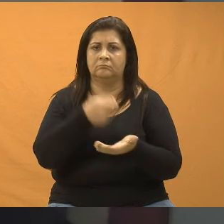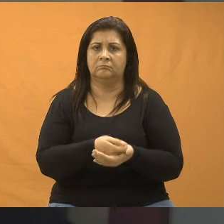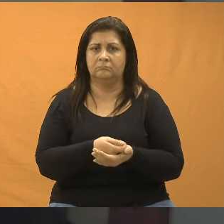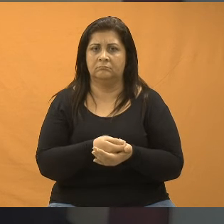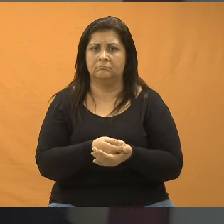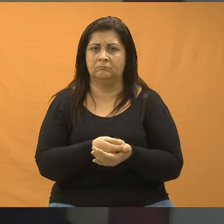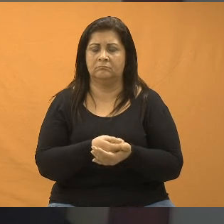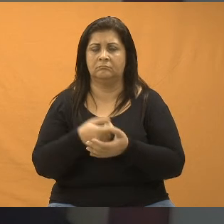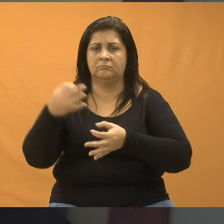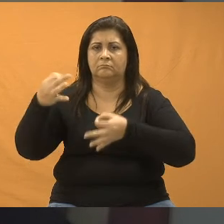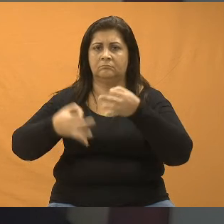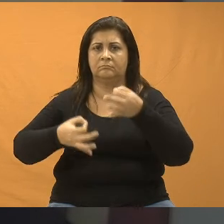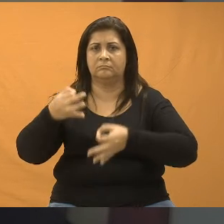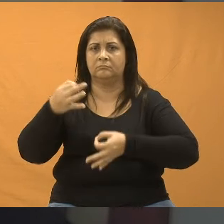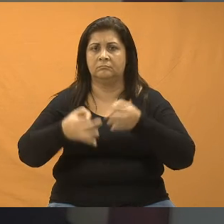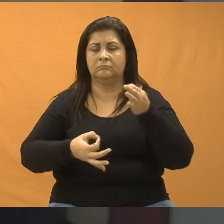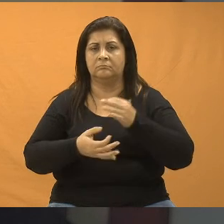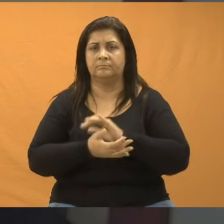departamento jurídico.